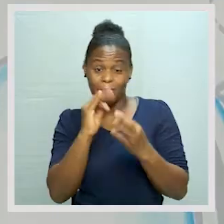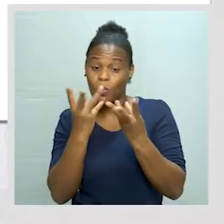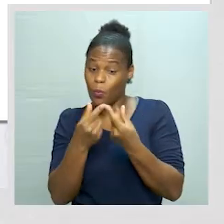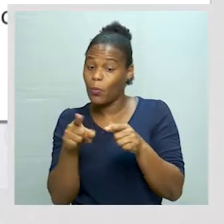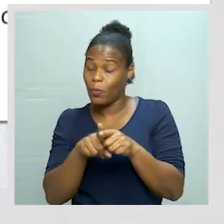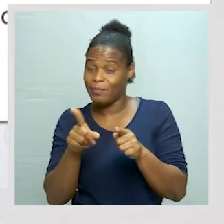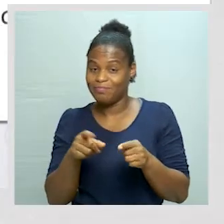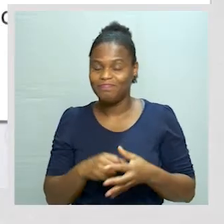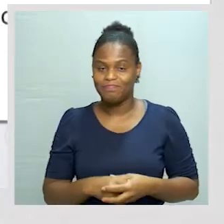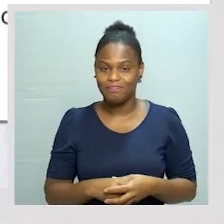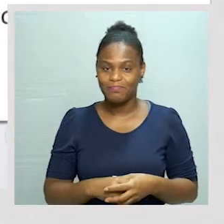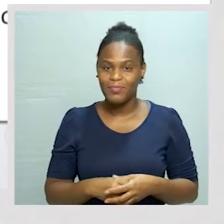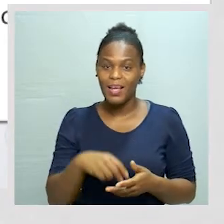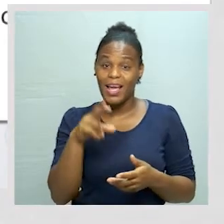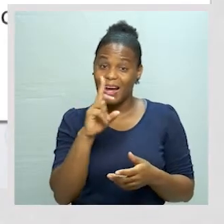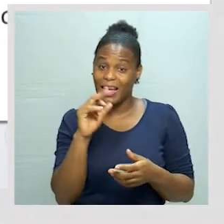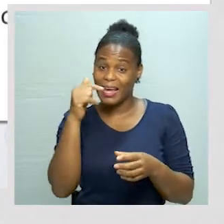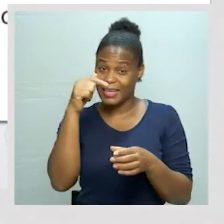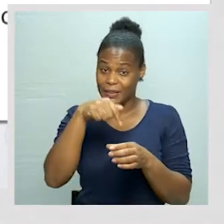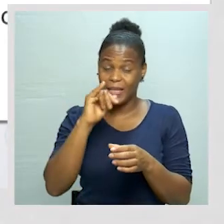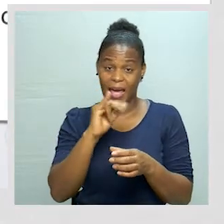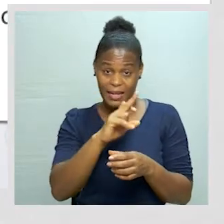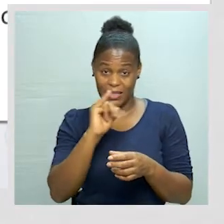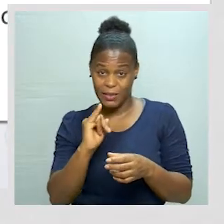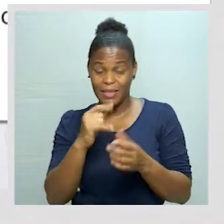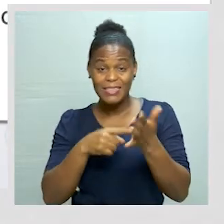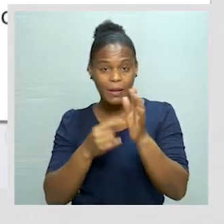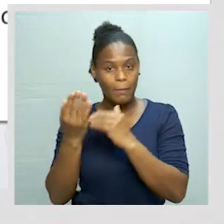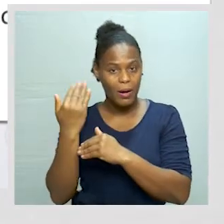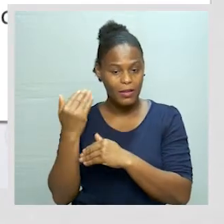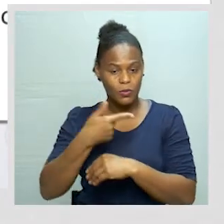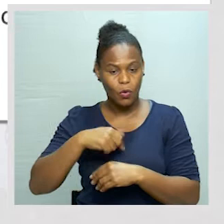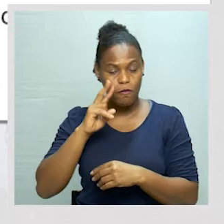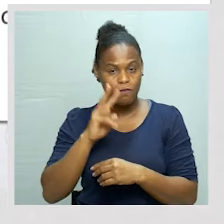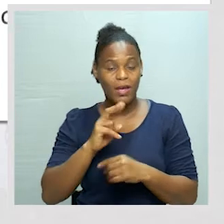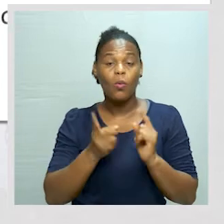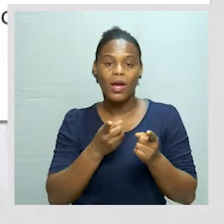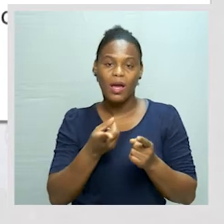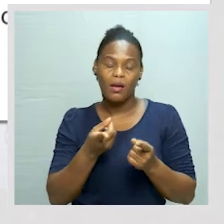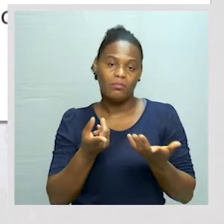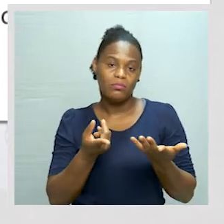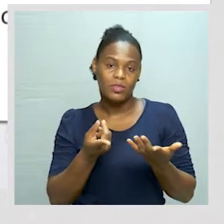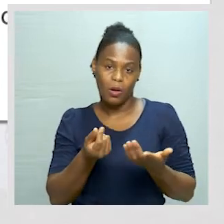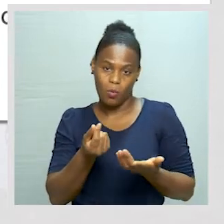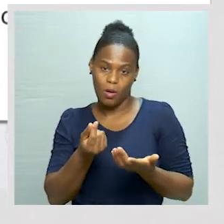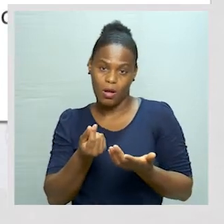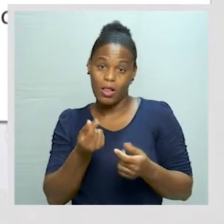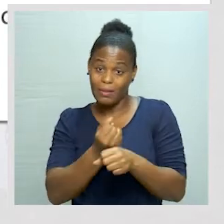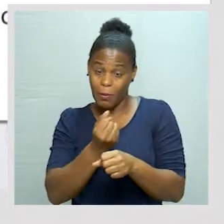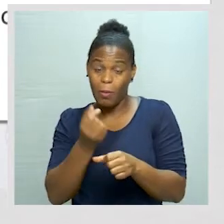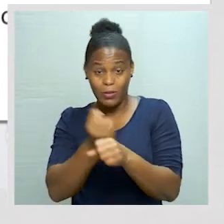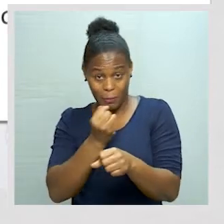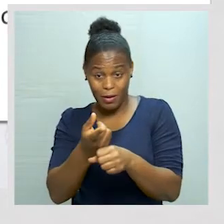RI. O rendimento interno, vimos no exemplo anterior, que é a remunerações